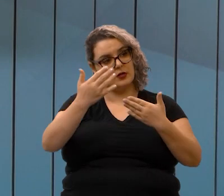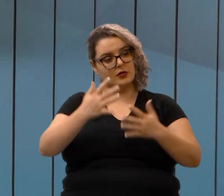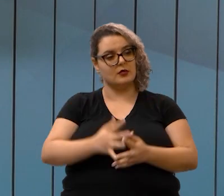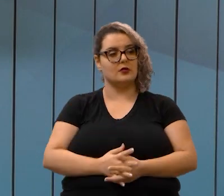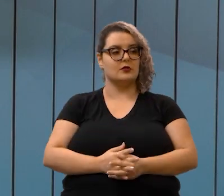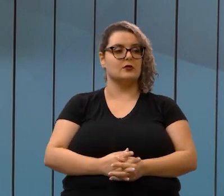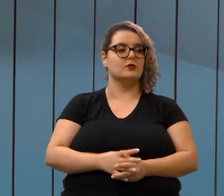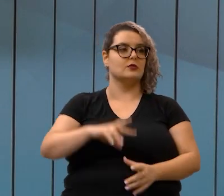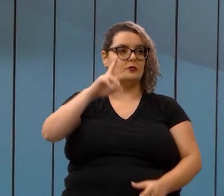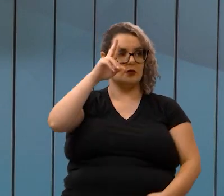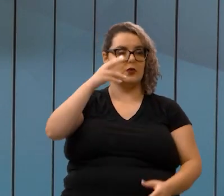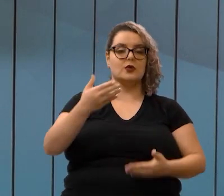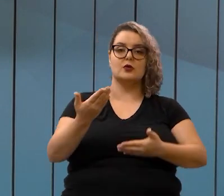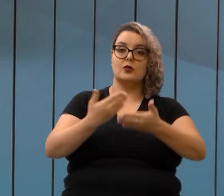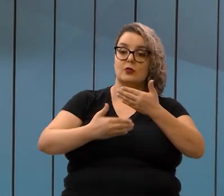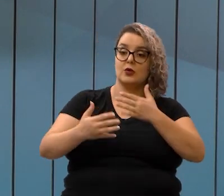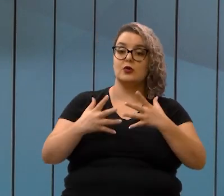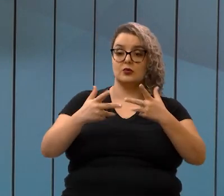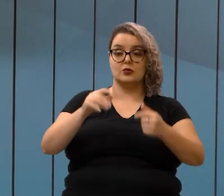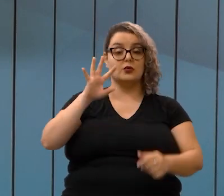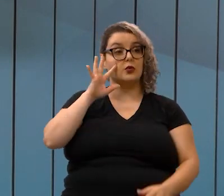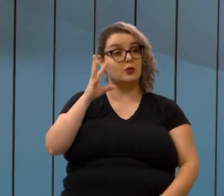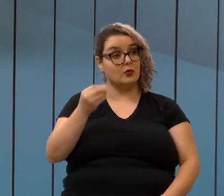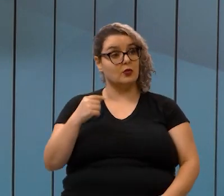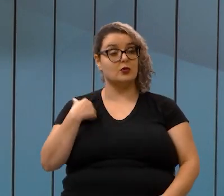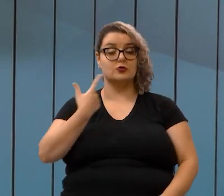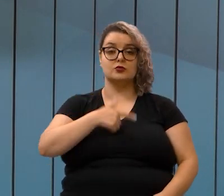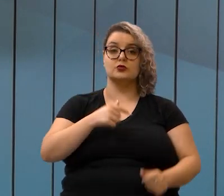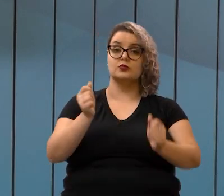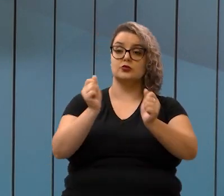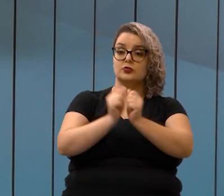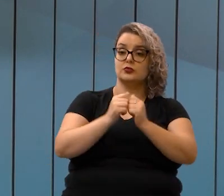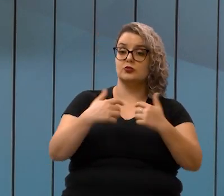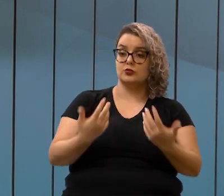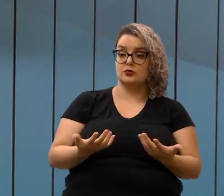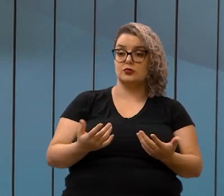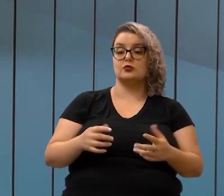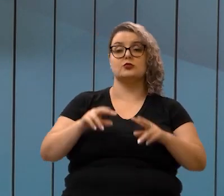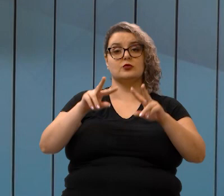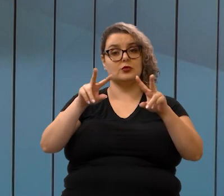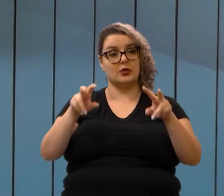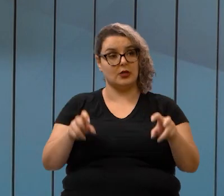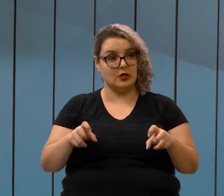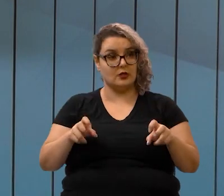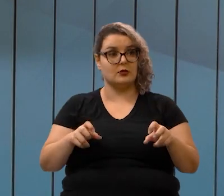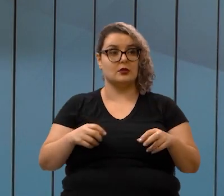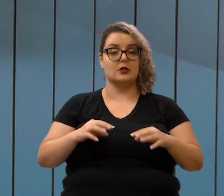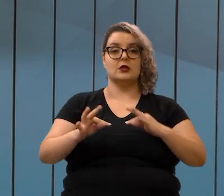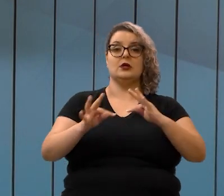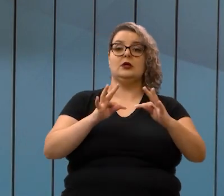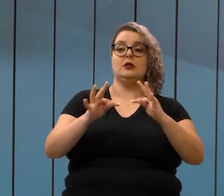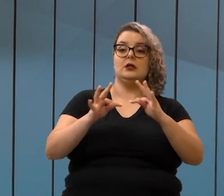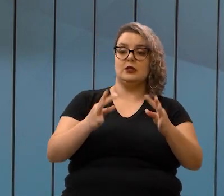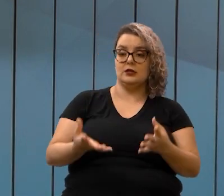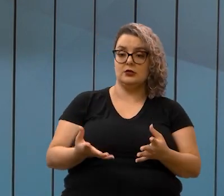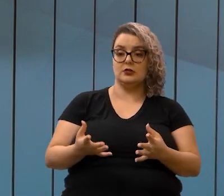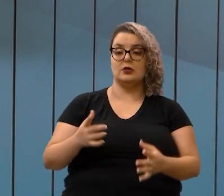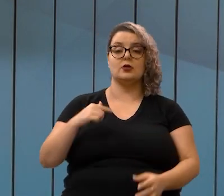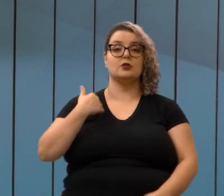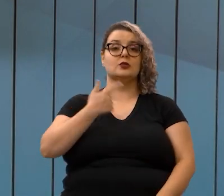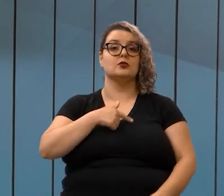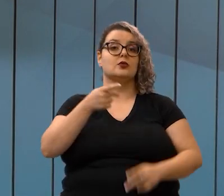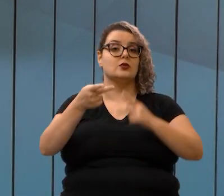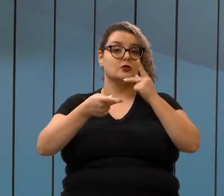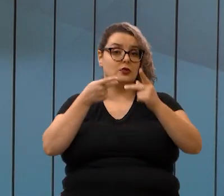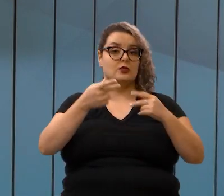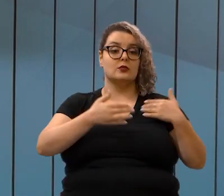agradeço pelo senhor, né, ter compartilhado todo o seu conhecimento a respeito desse assunto e dessas técnicas que a